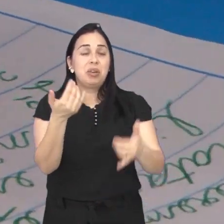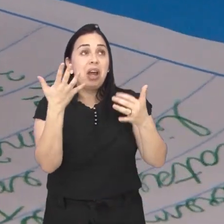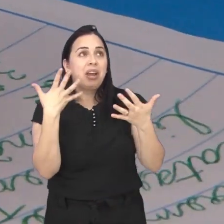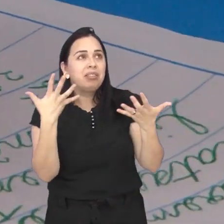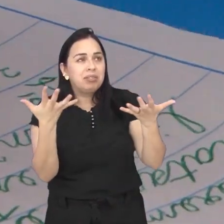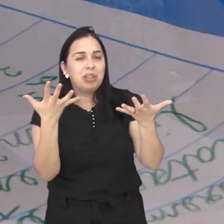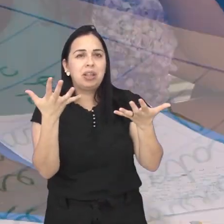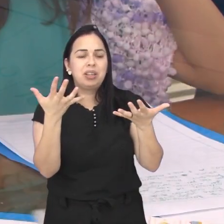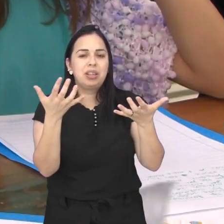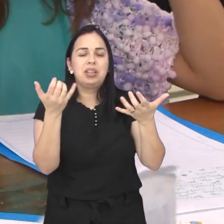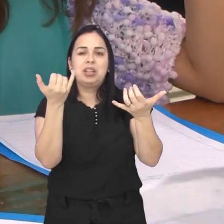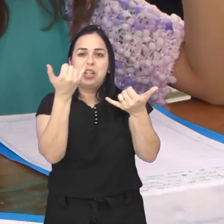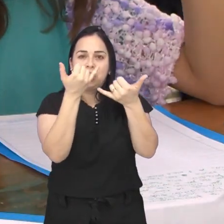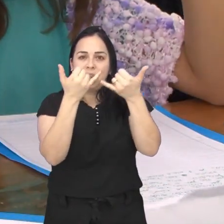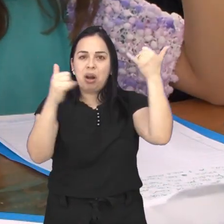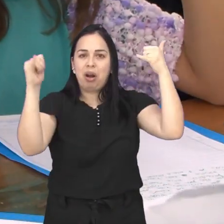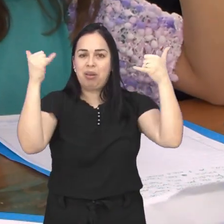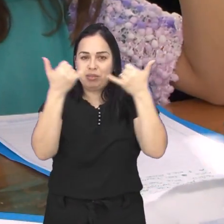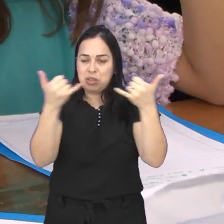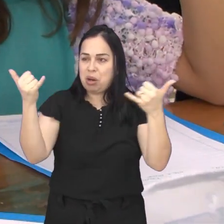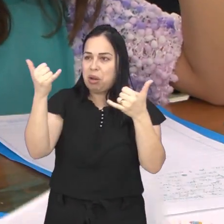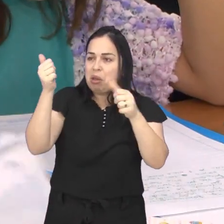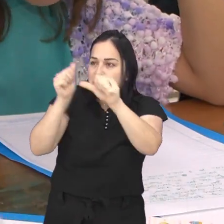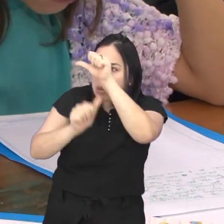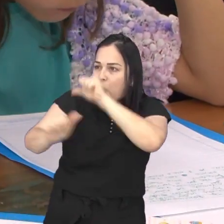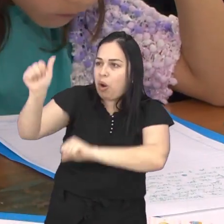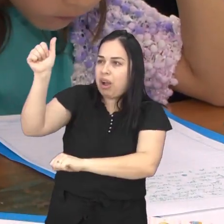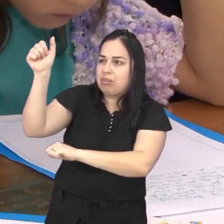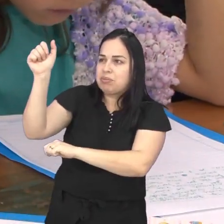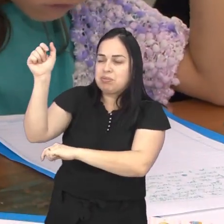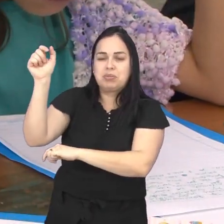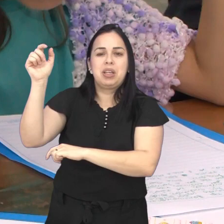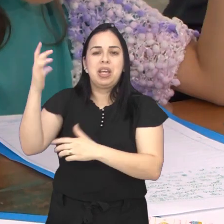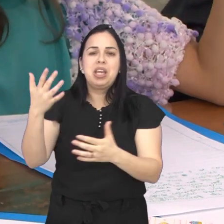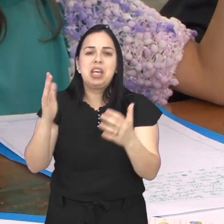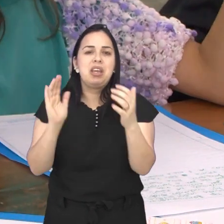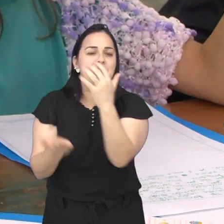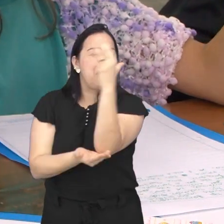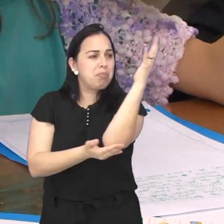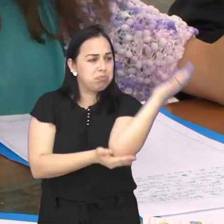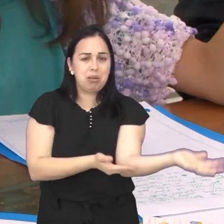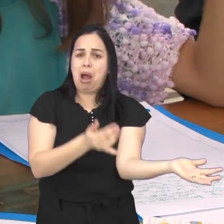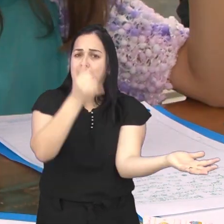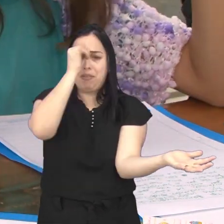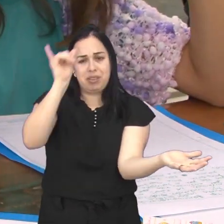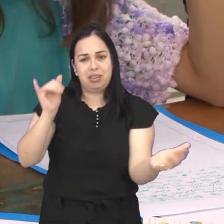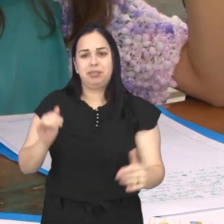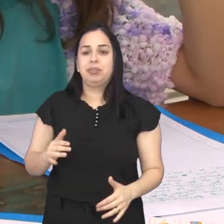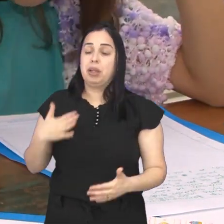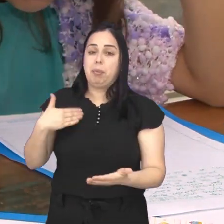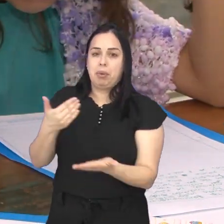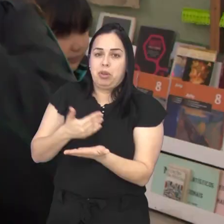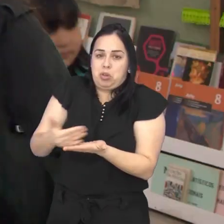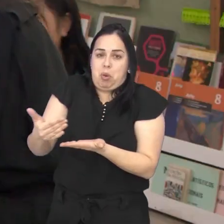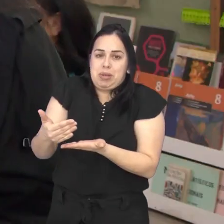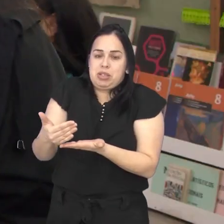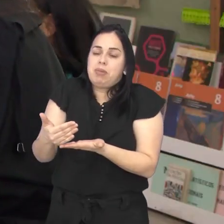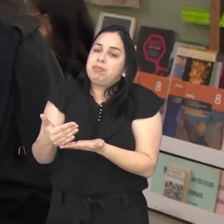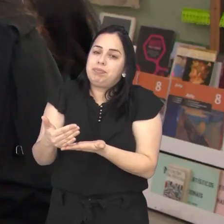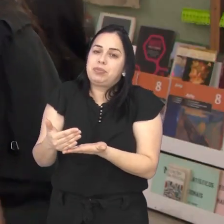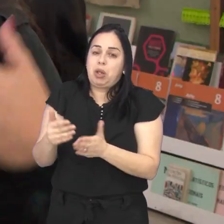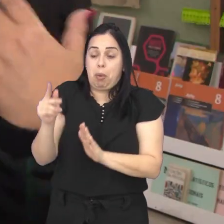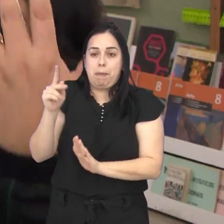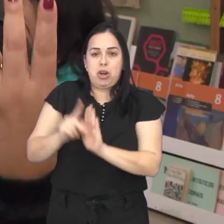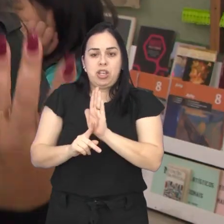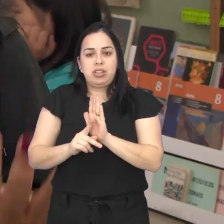a energia por eólica e não desmatassem a natureza. E a gente